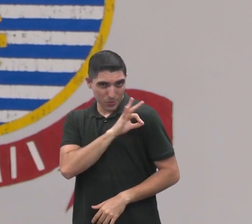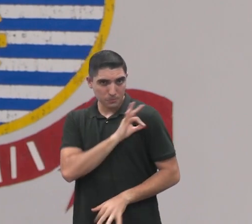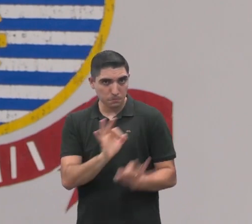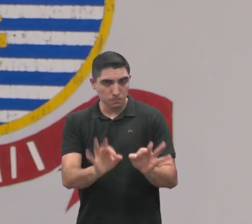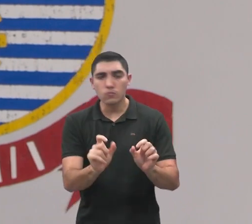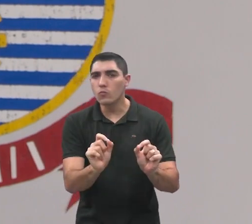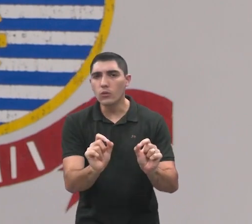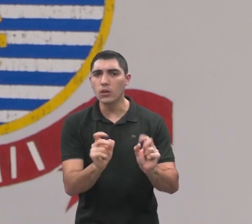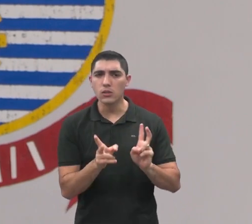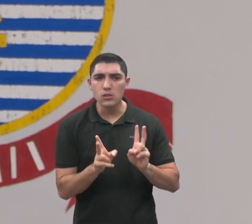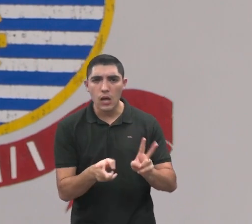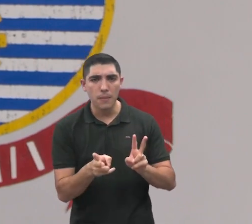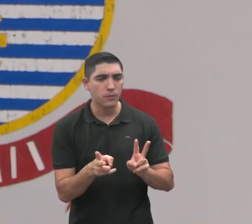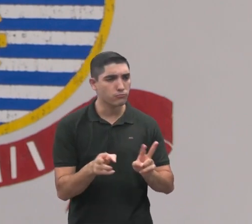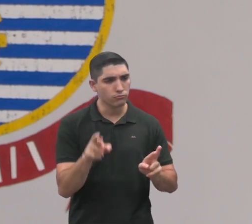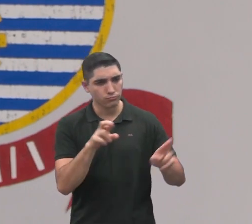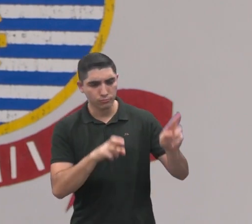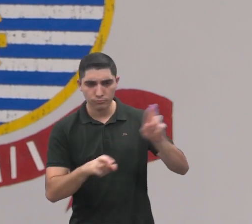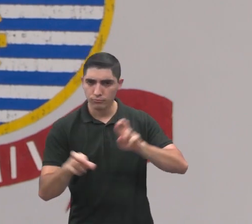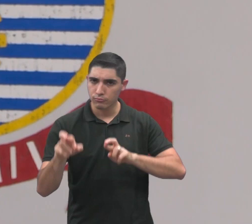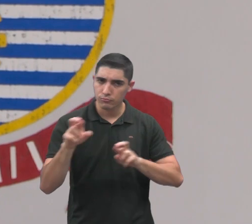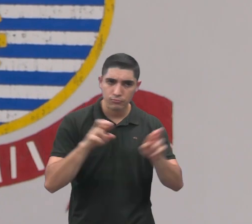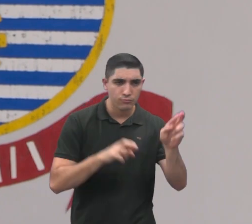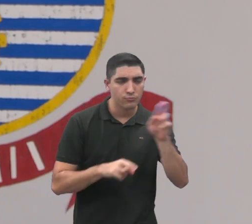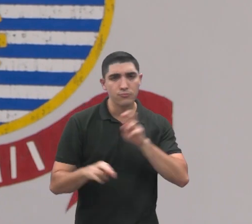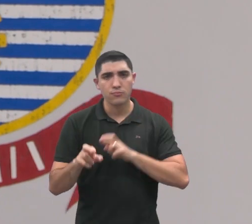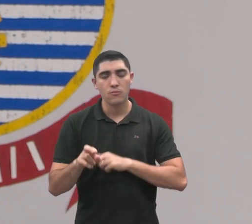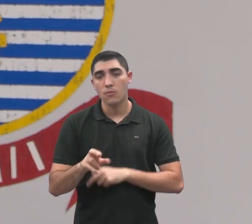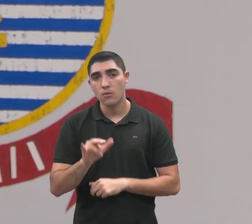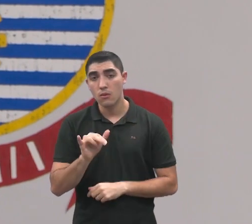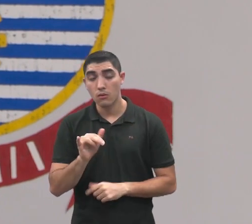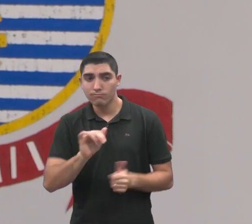ela inclusive já está levando em consideração